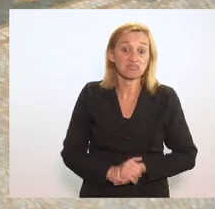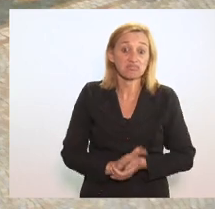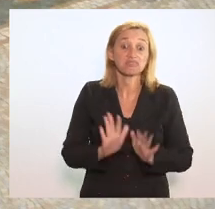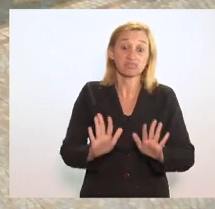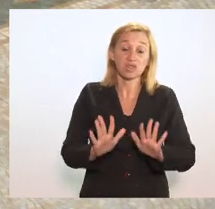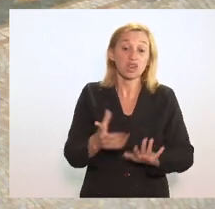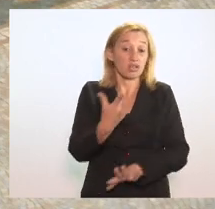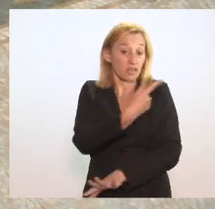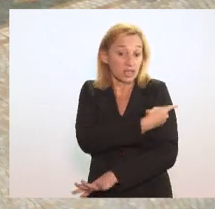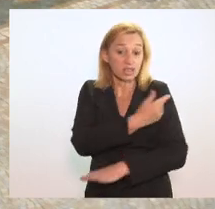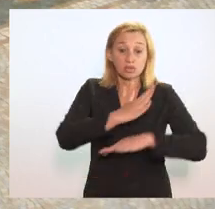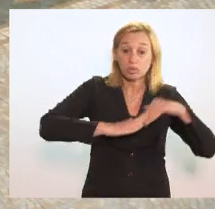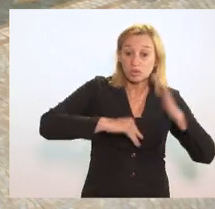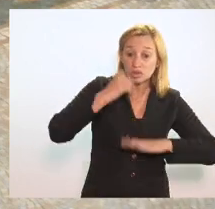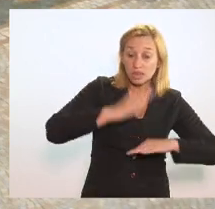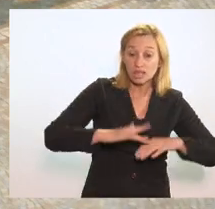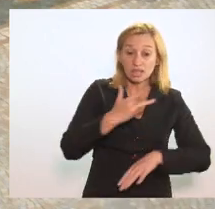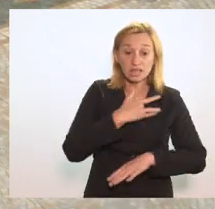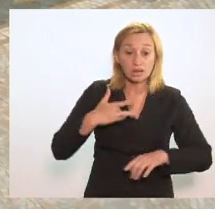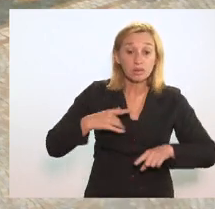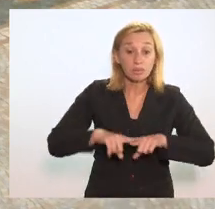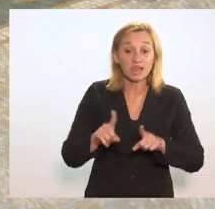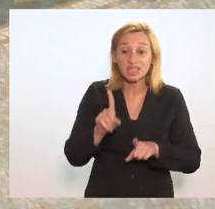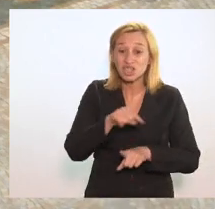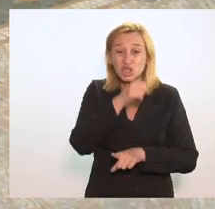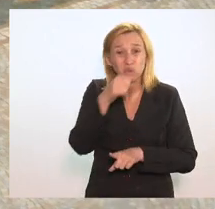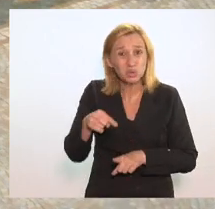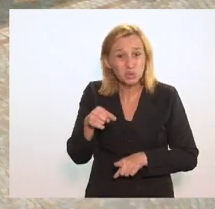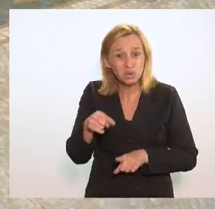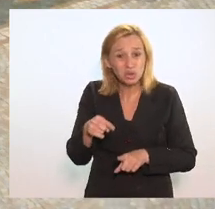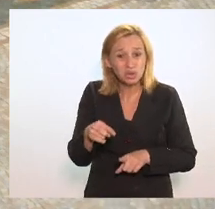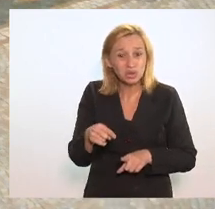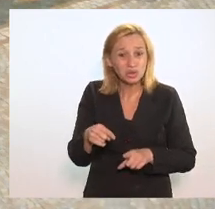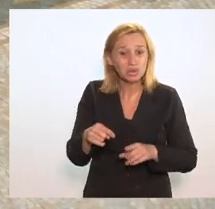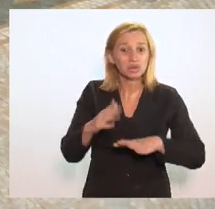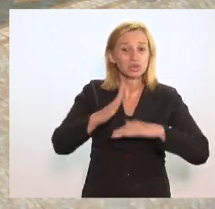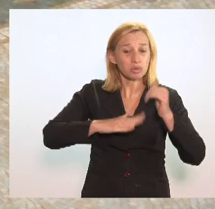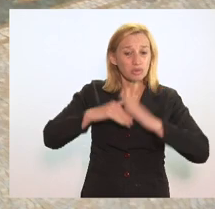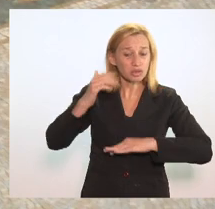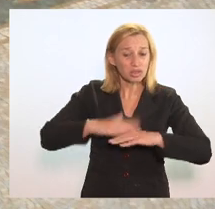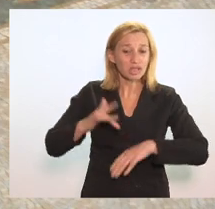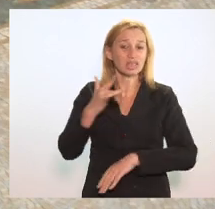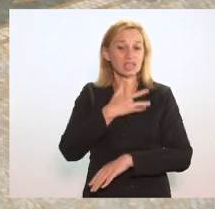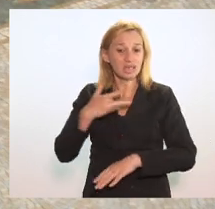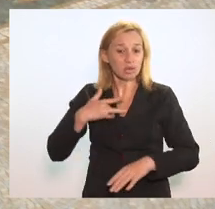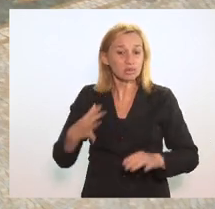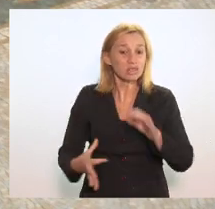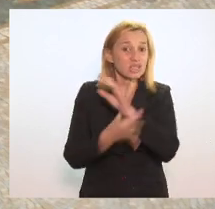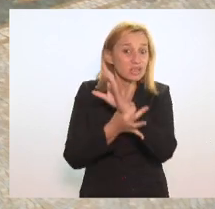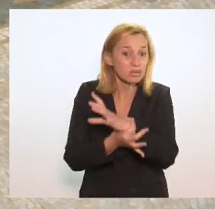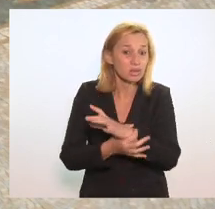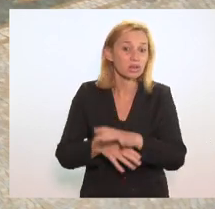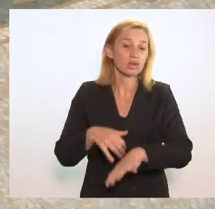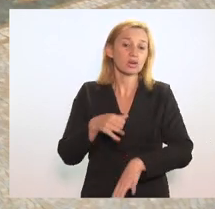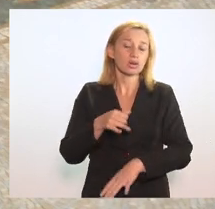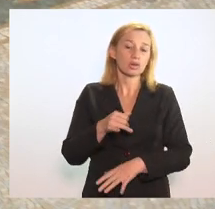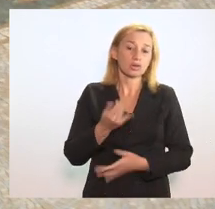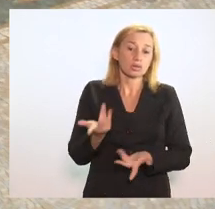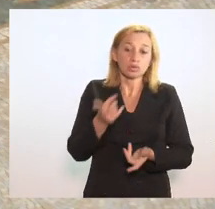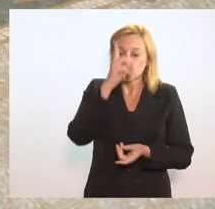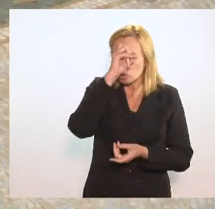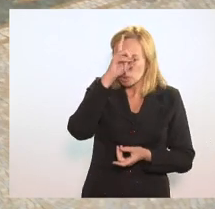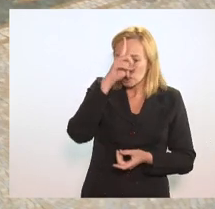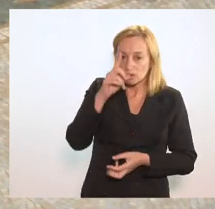vacinam os profissionais da saúde, mas excluem os profissionais da saúde e da segurança. No hospital, por exemplo, da Polícia